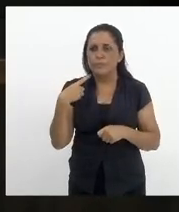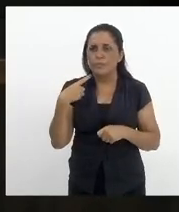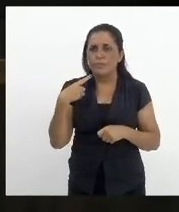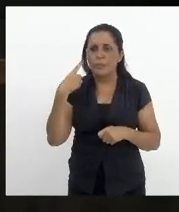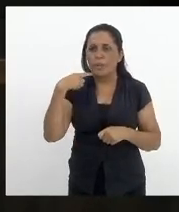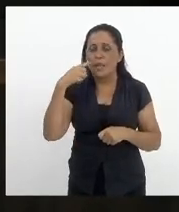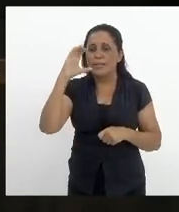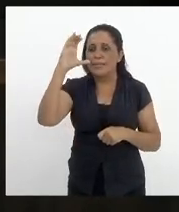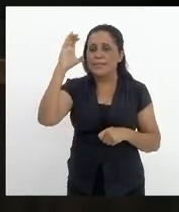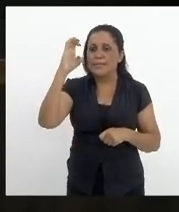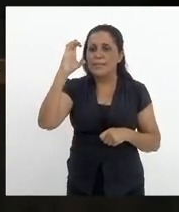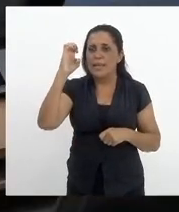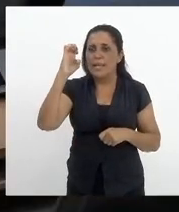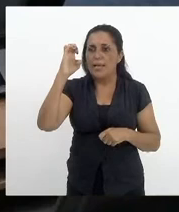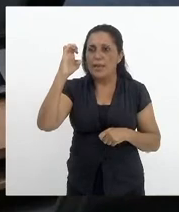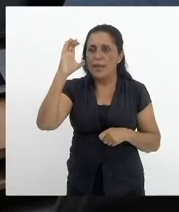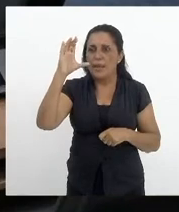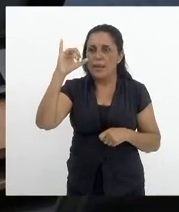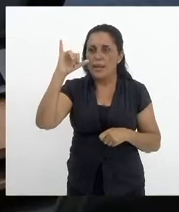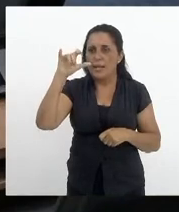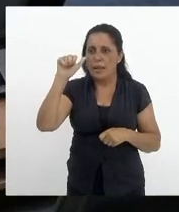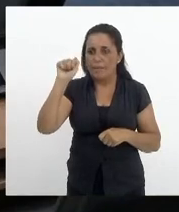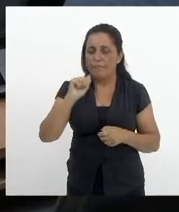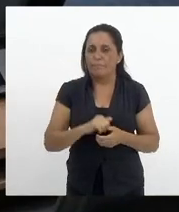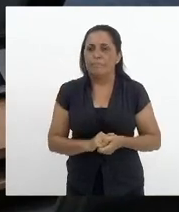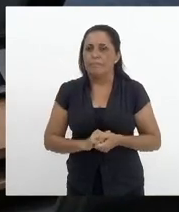deputada Célia Jordão.